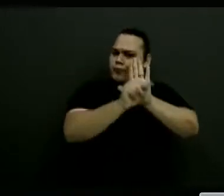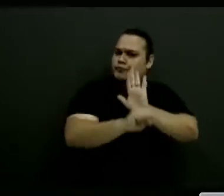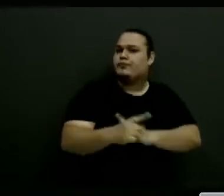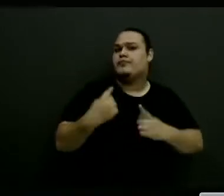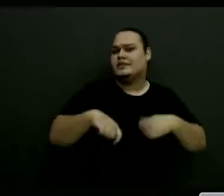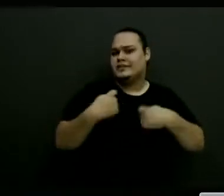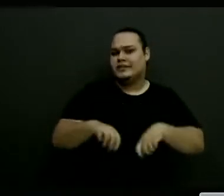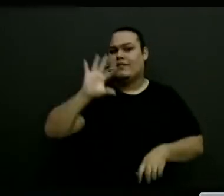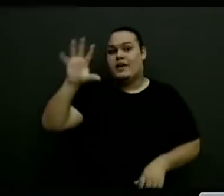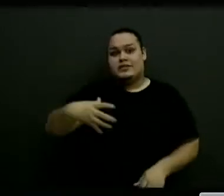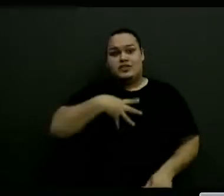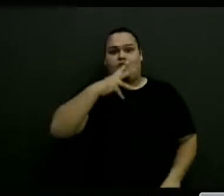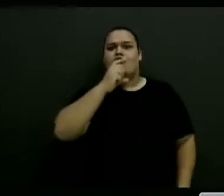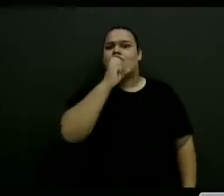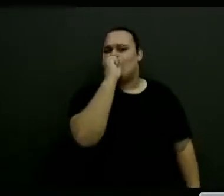audácia.